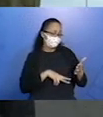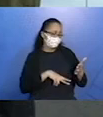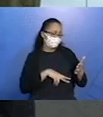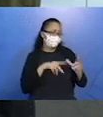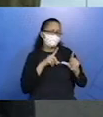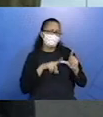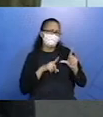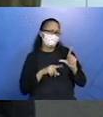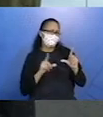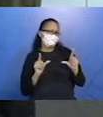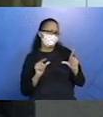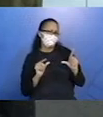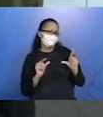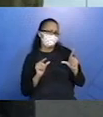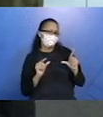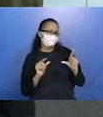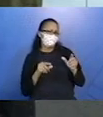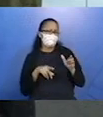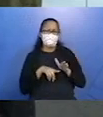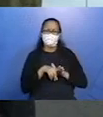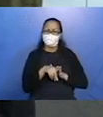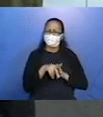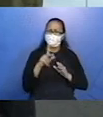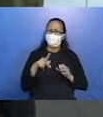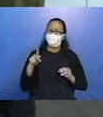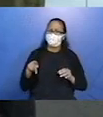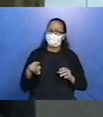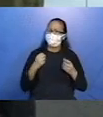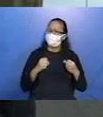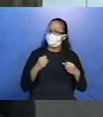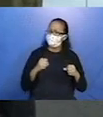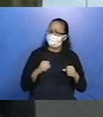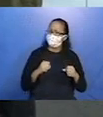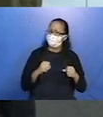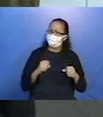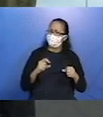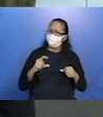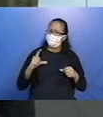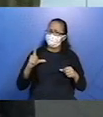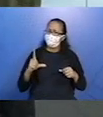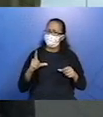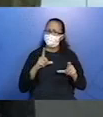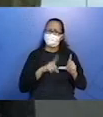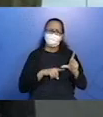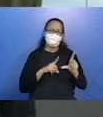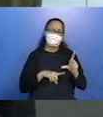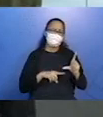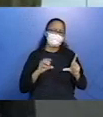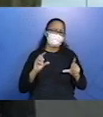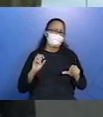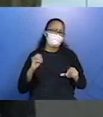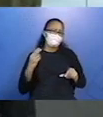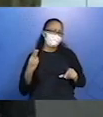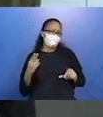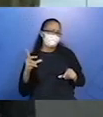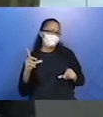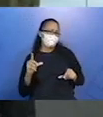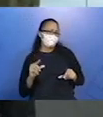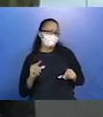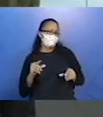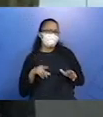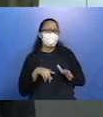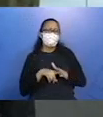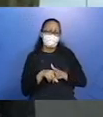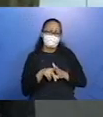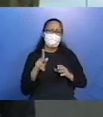está muito pequena. Pergunta para a professora, precisa aumentar a letra? Professora, preciso diminuir minha letra? Né?